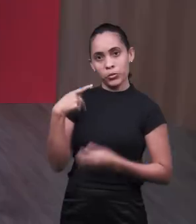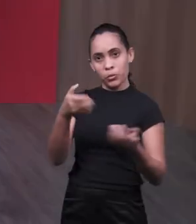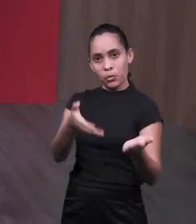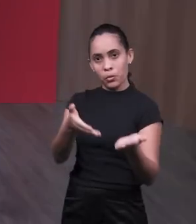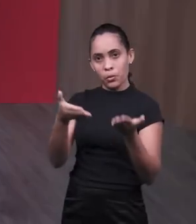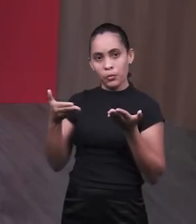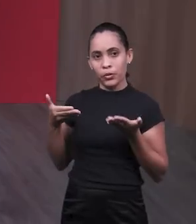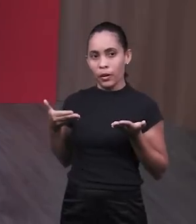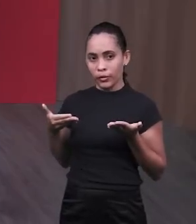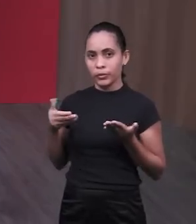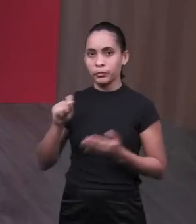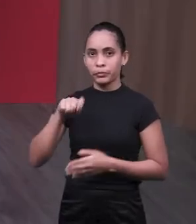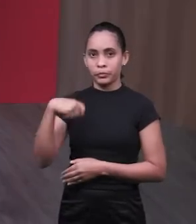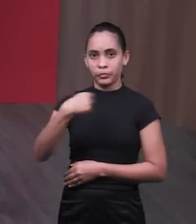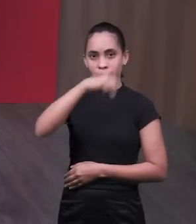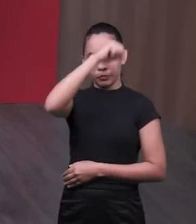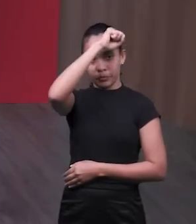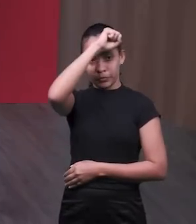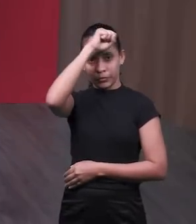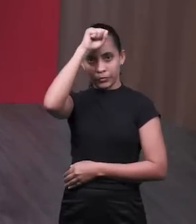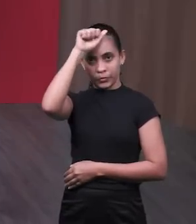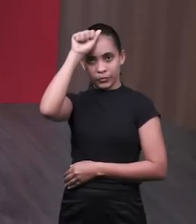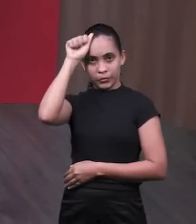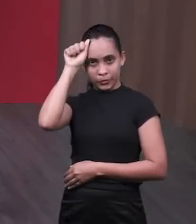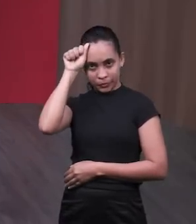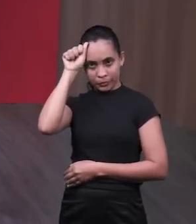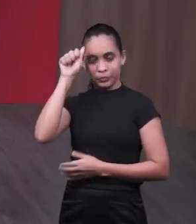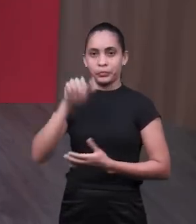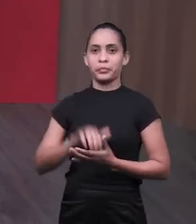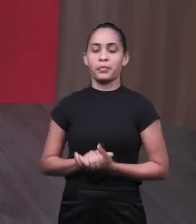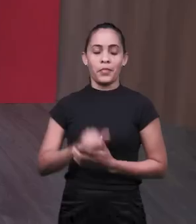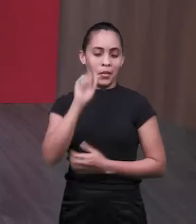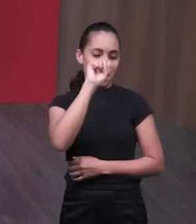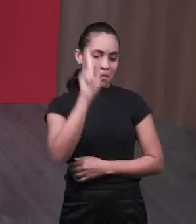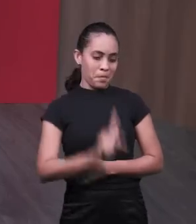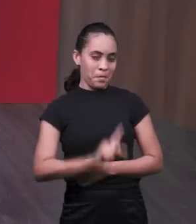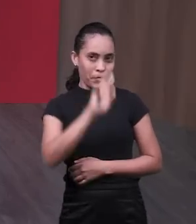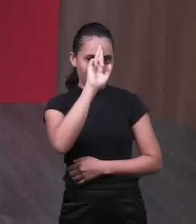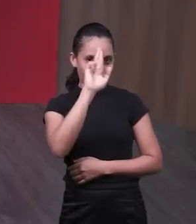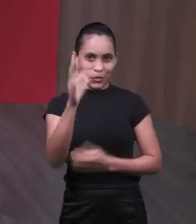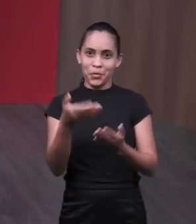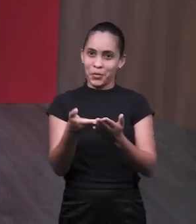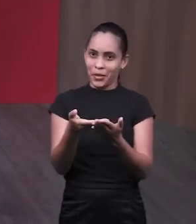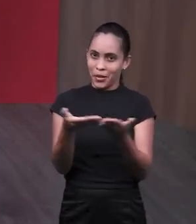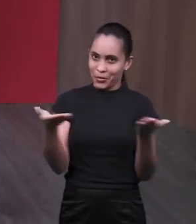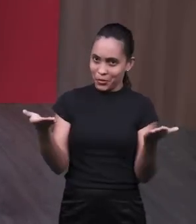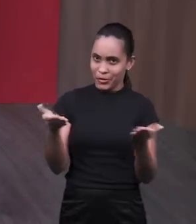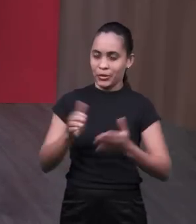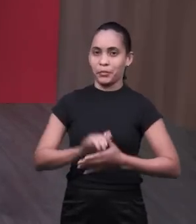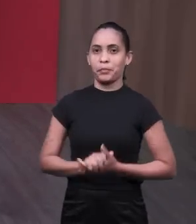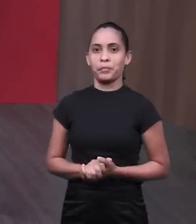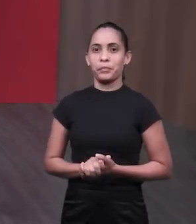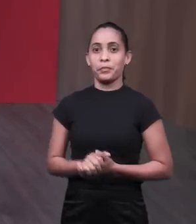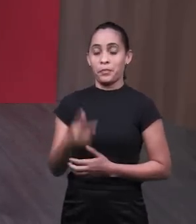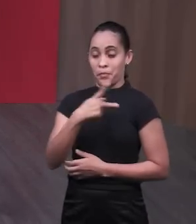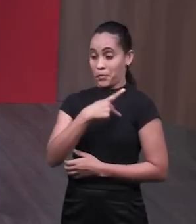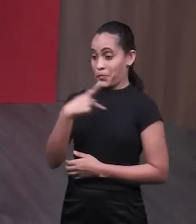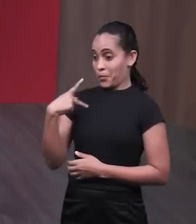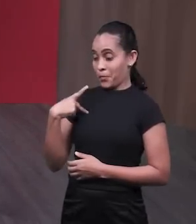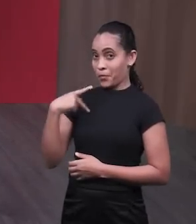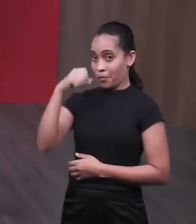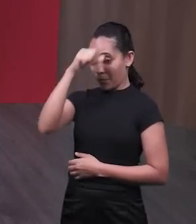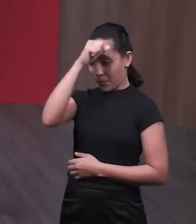Souza. Sérgio, seja bem-vindo. Obrigado, Marcelo, Pai do Jerônimo, Pai do Senhor a todos. Pastor